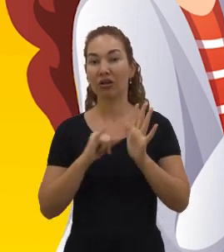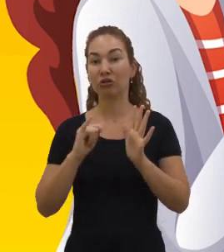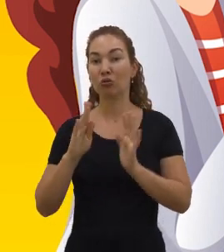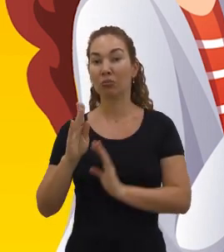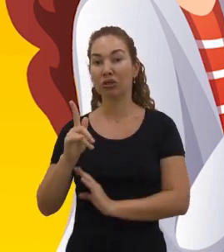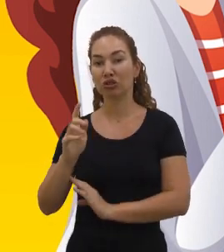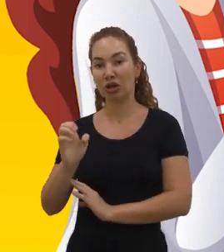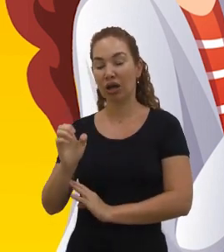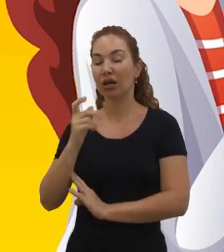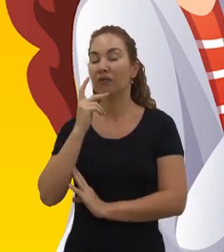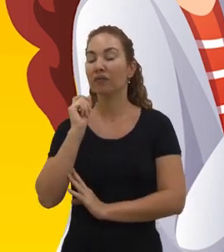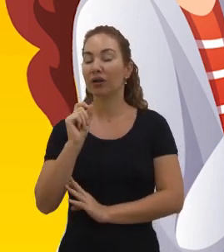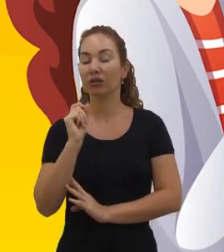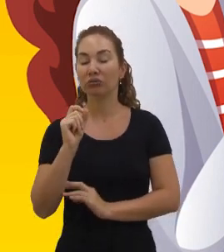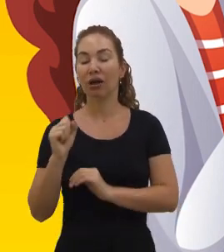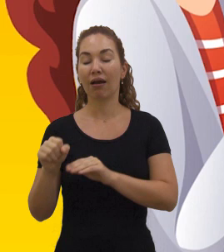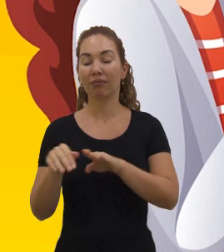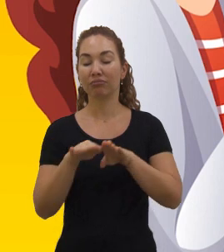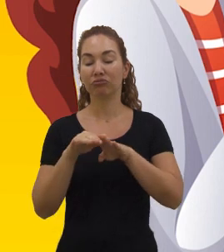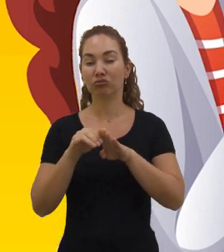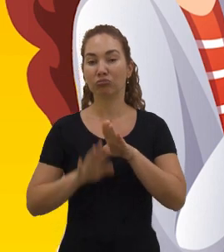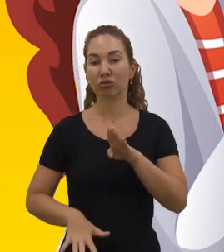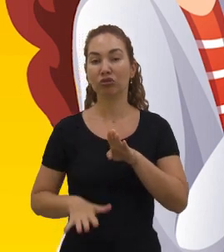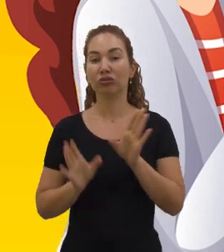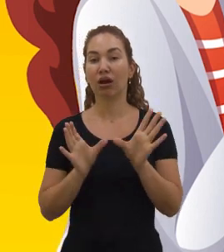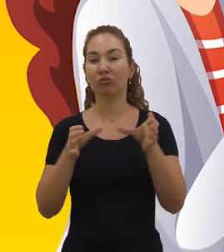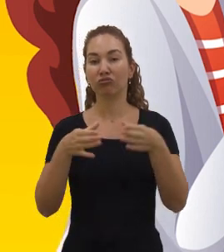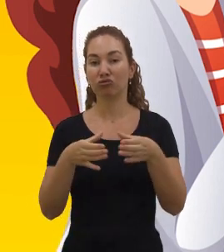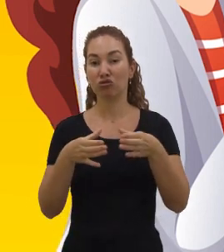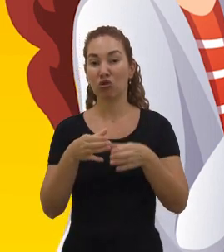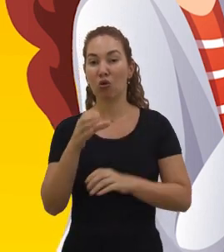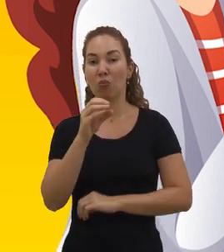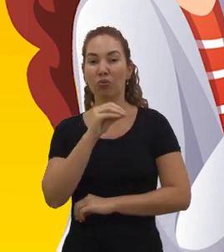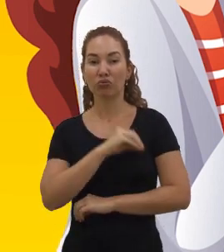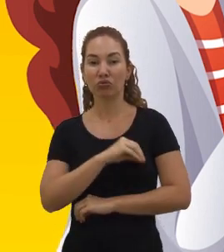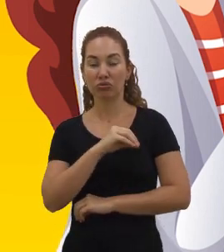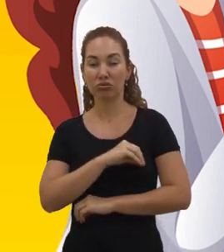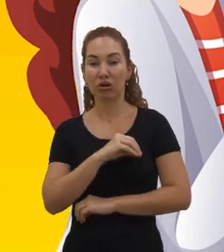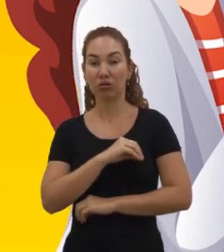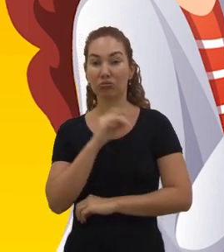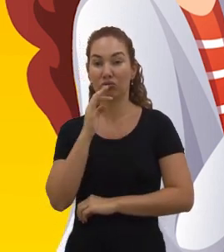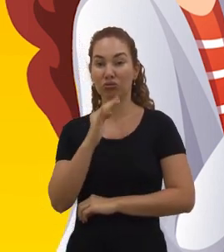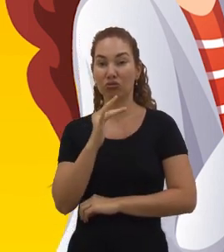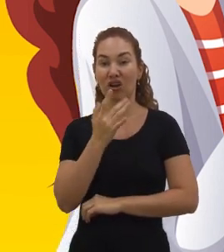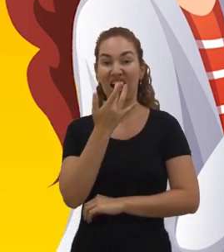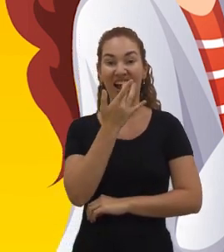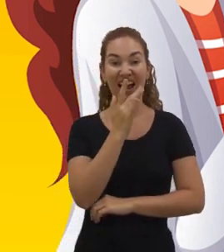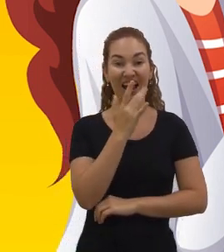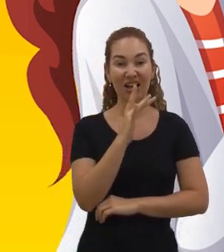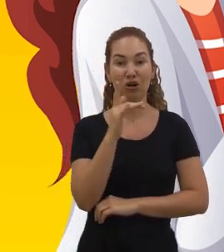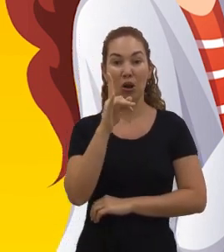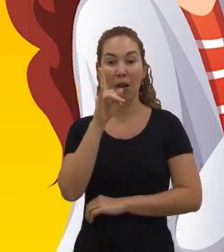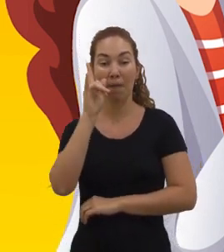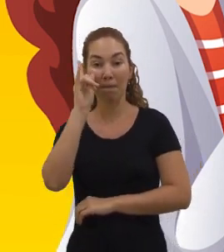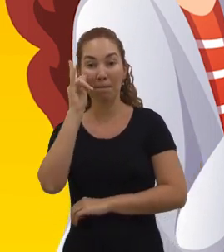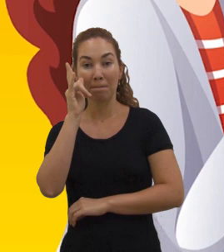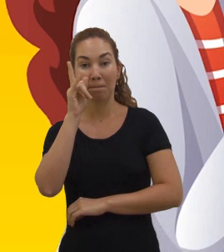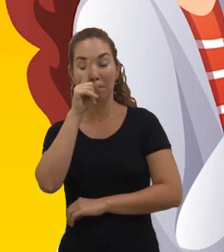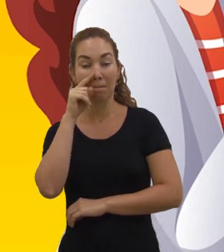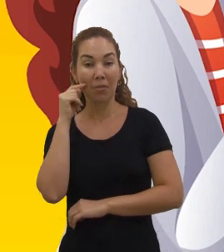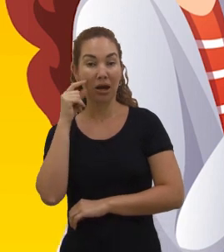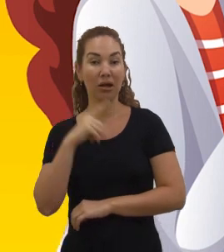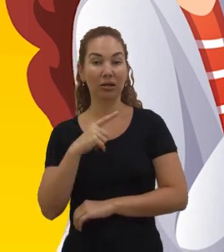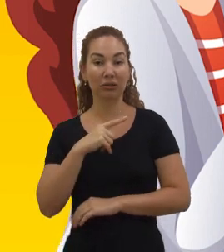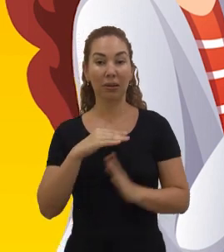IBGE que revelam que a desigualdade de renda entre grupos de cor e raça, declarando que brancos e amarelos possuem